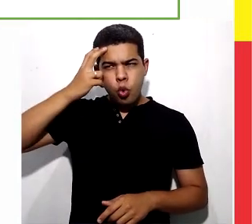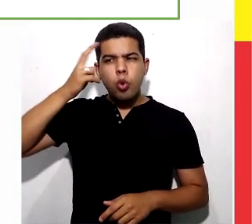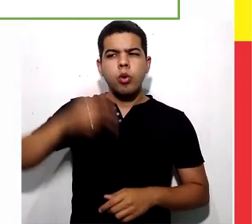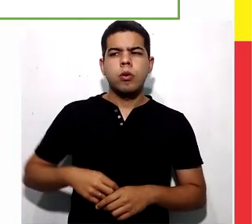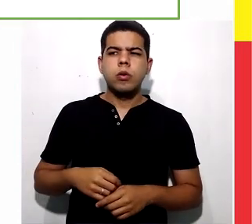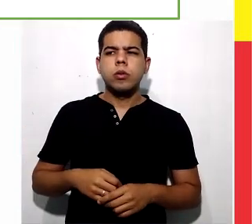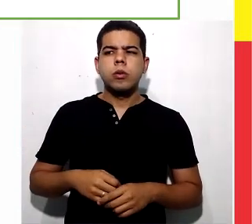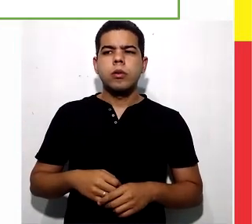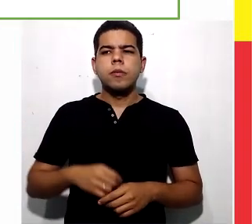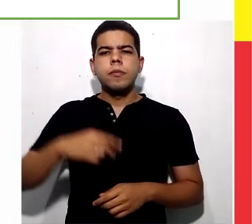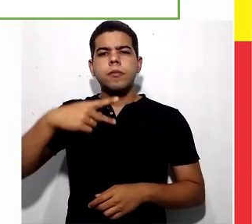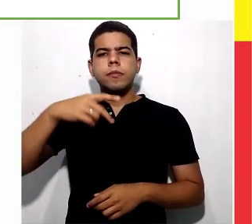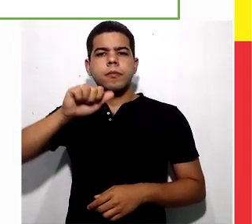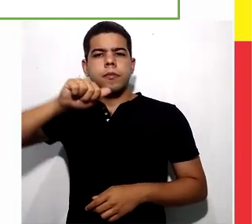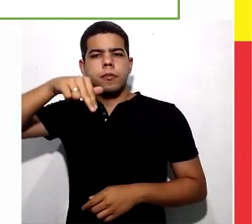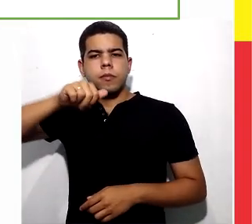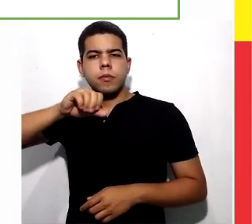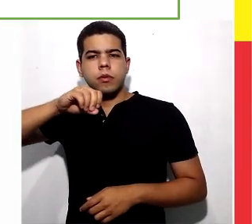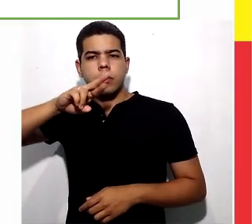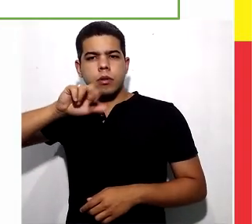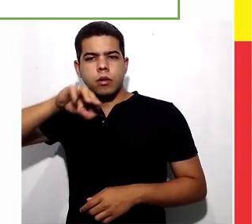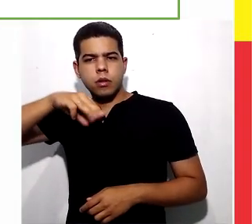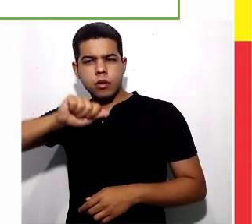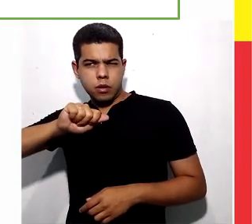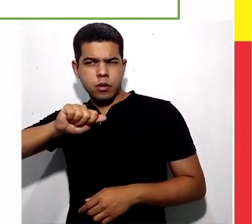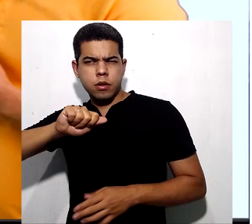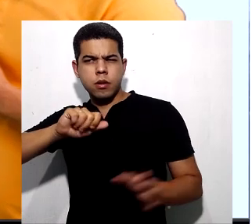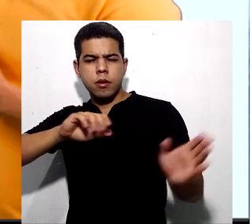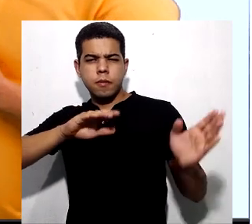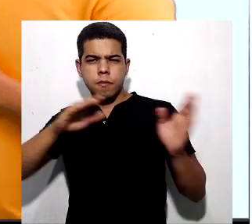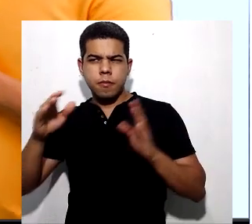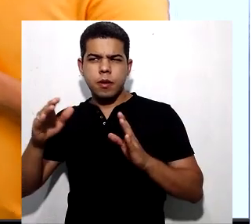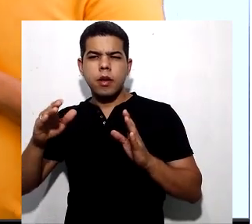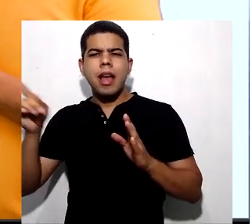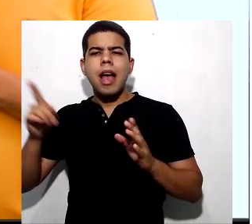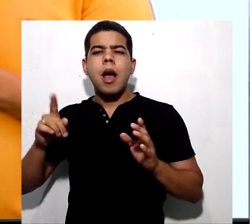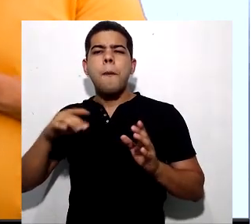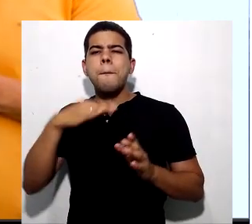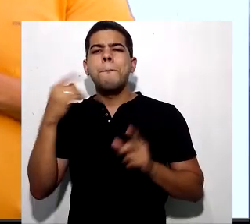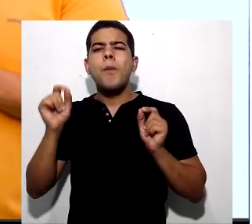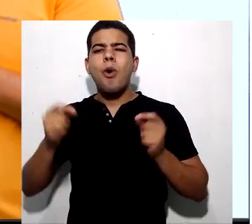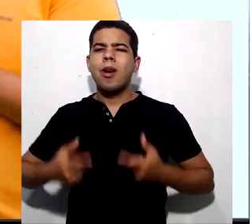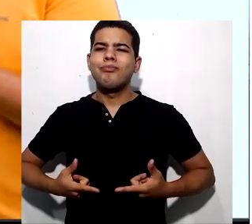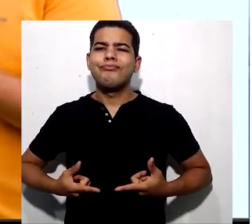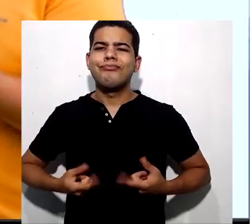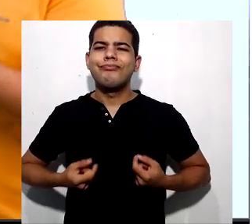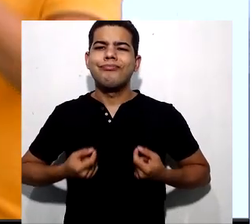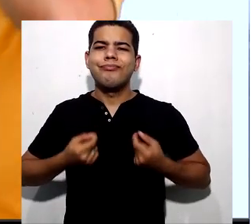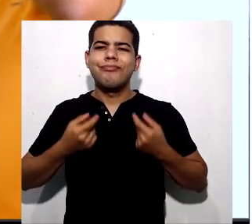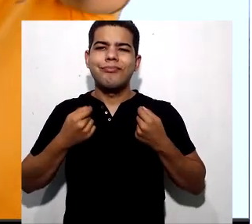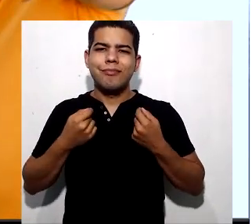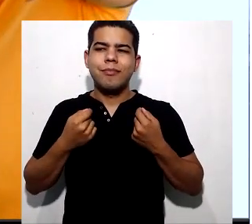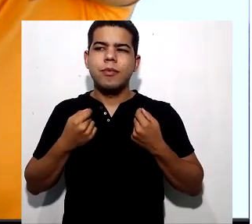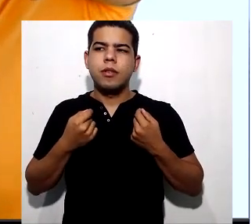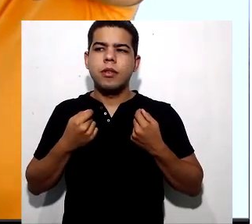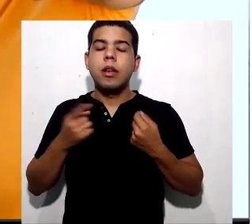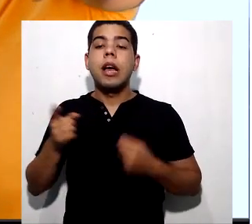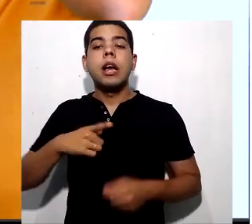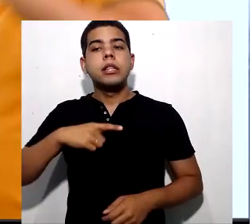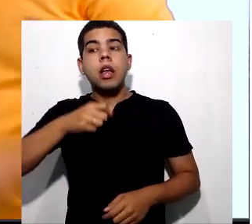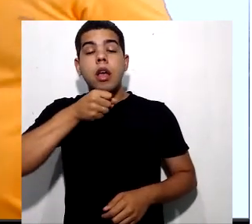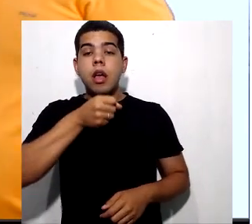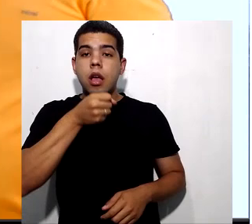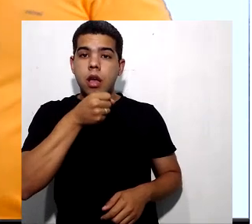1977, ano da morte de Clarice. E ela morre de câncer. E justamente ela pediu que essa entrevista fosse